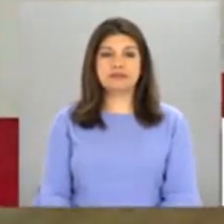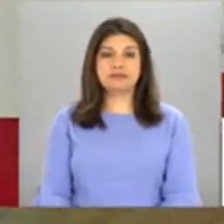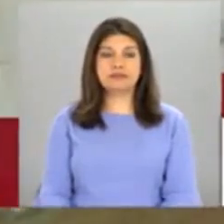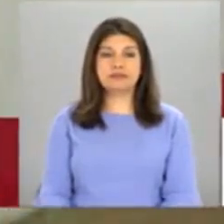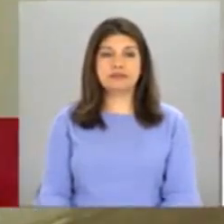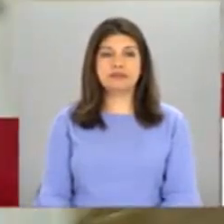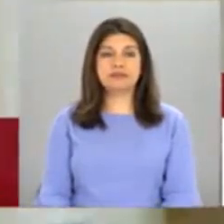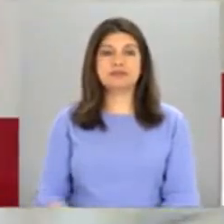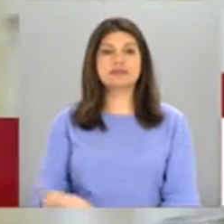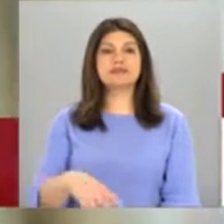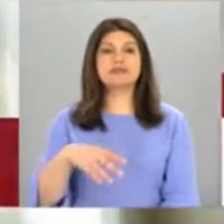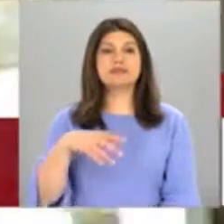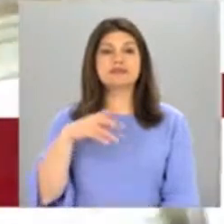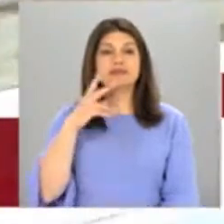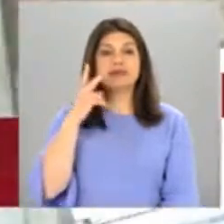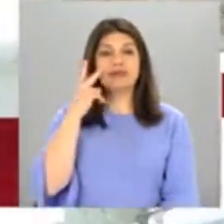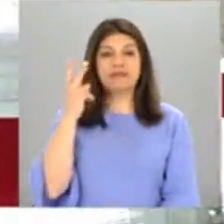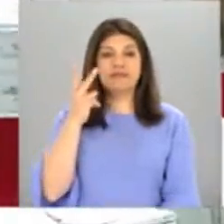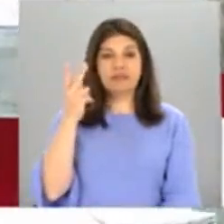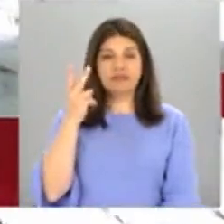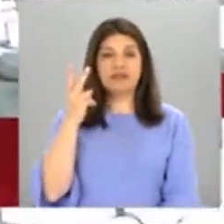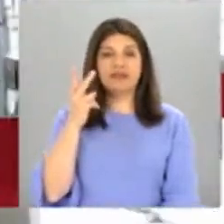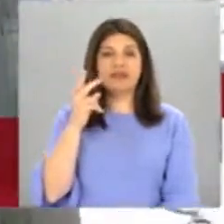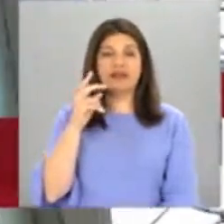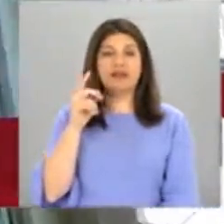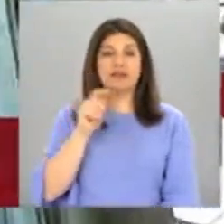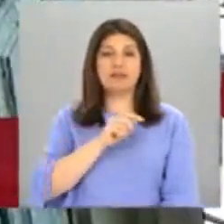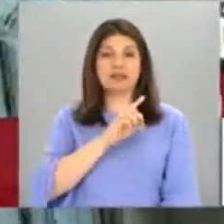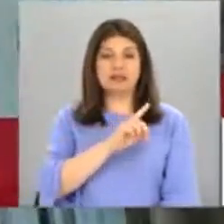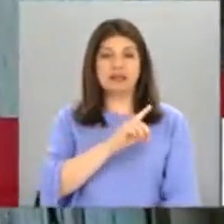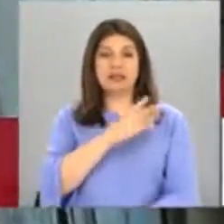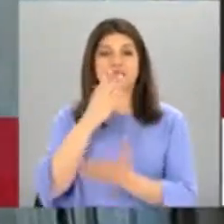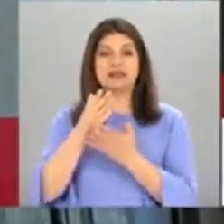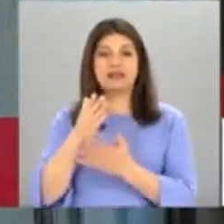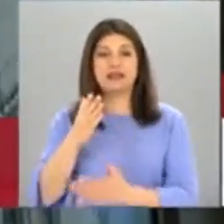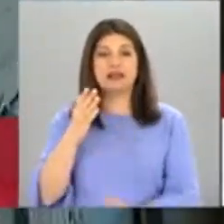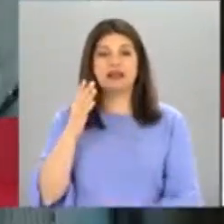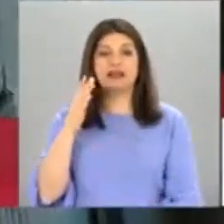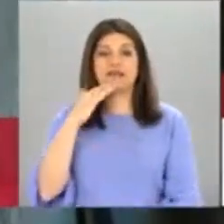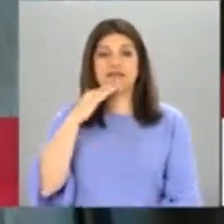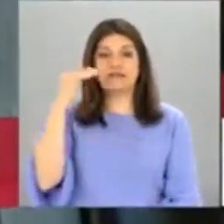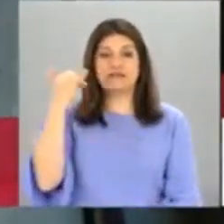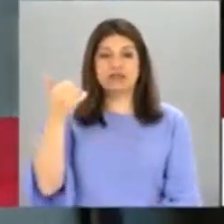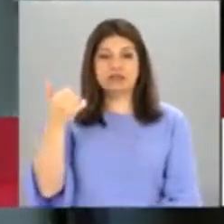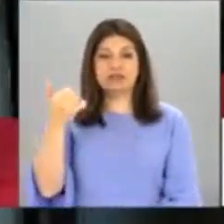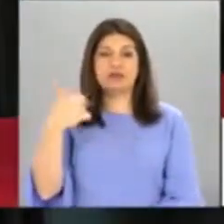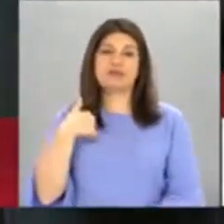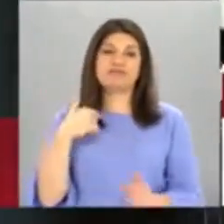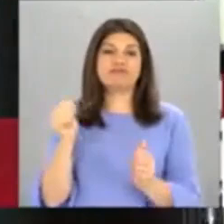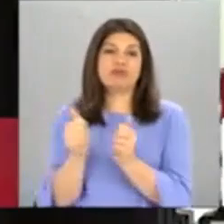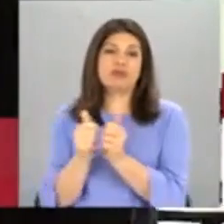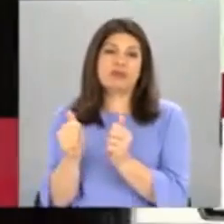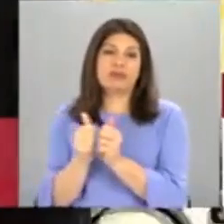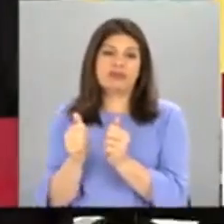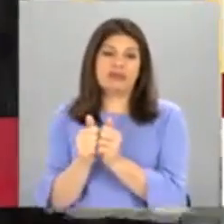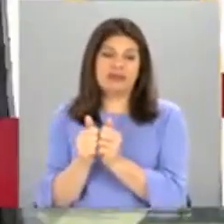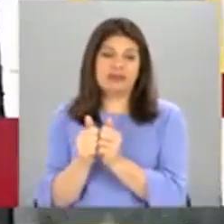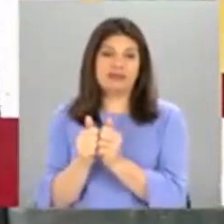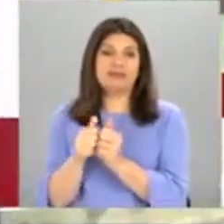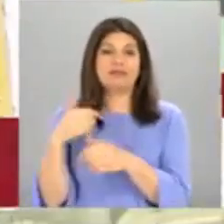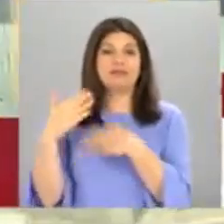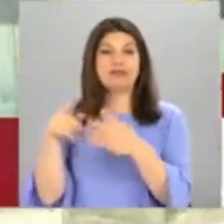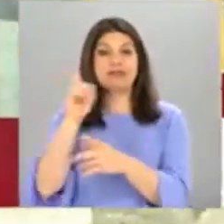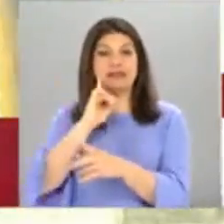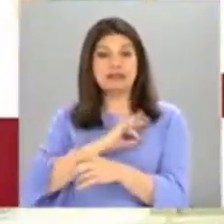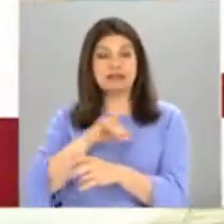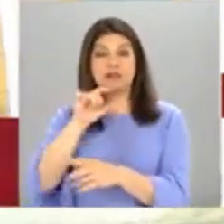Vivi desde os 6 meses, até aos 25 anos. Era como se uma dama de companhia ali. Só depois dela ter